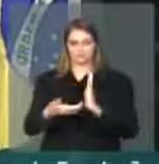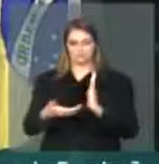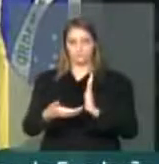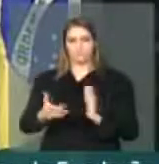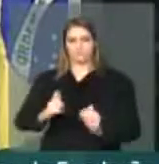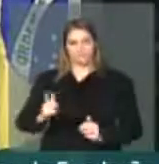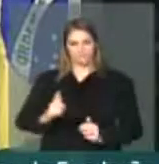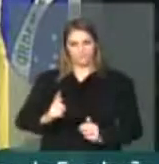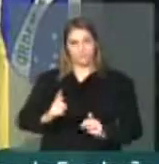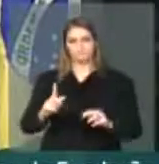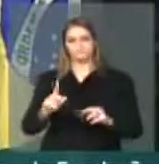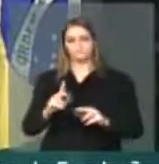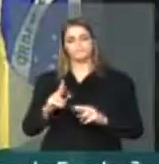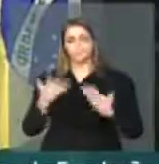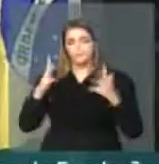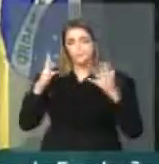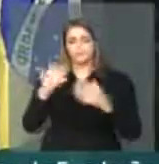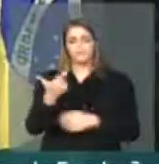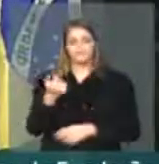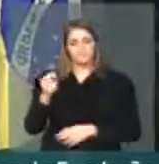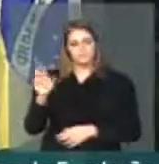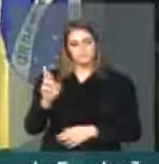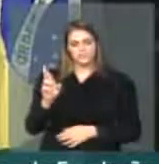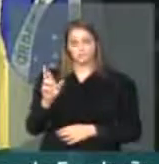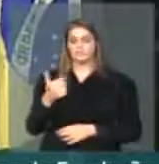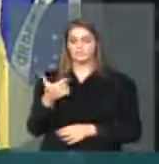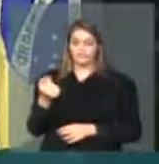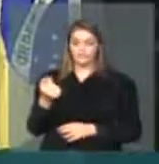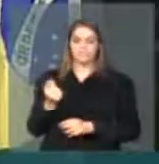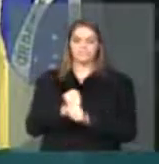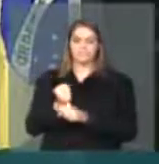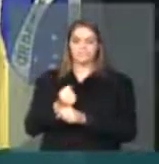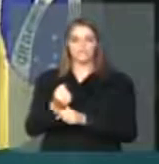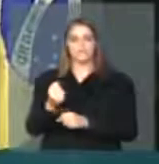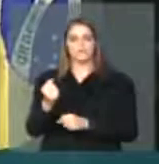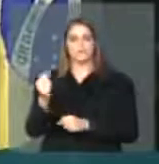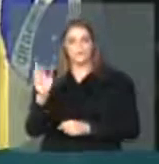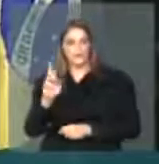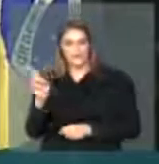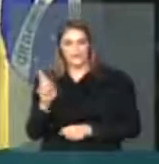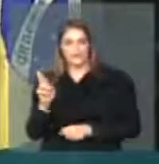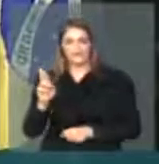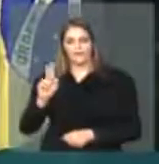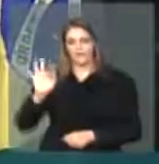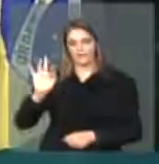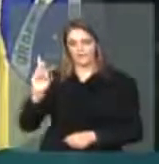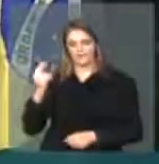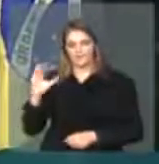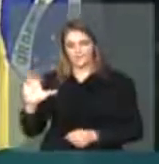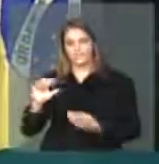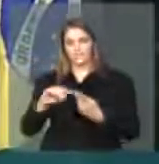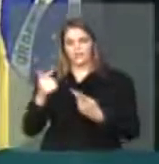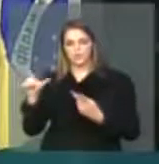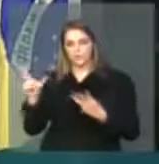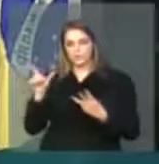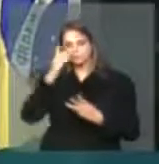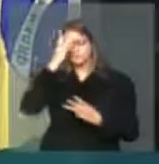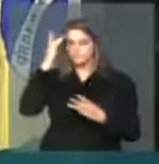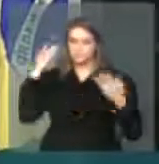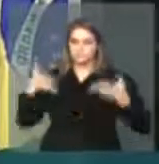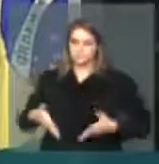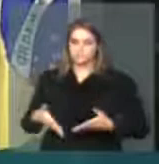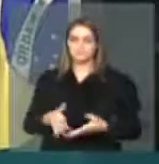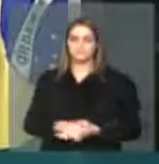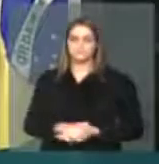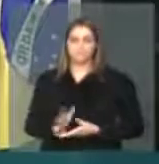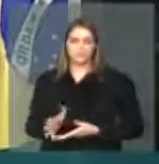dos 20 anos do Plano Real, com a presença do ex-presidente Fernando Henrique Cardoso e outros pais da estabilização econômica, os